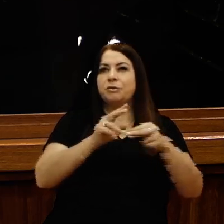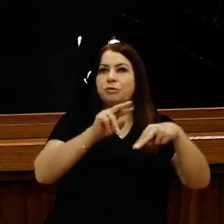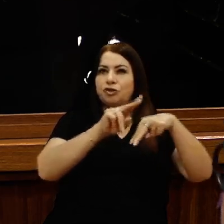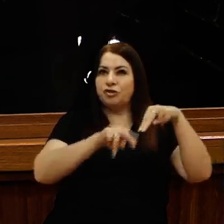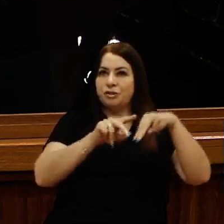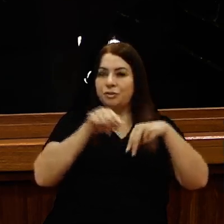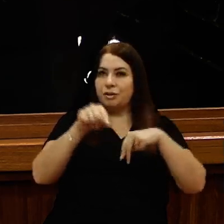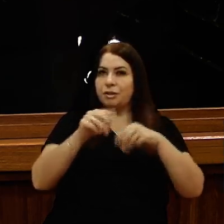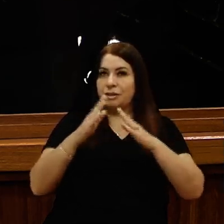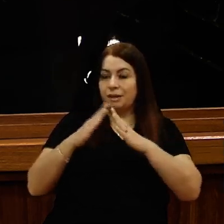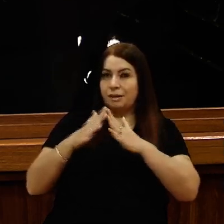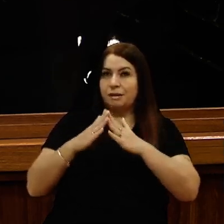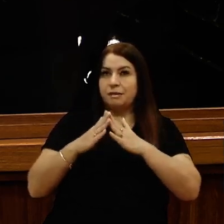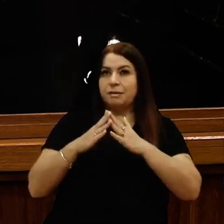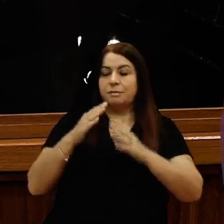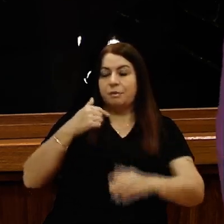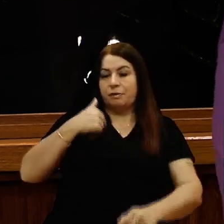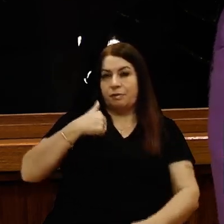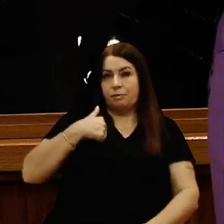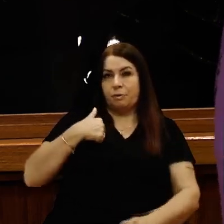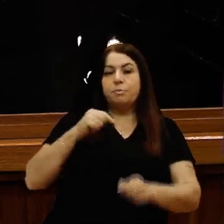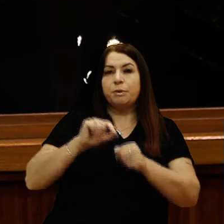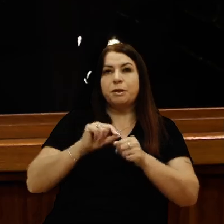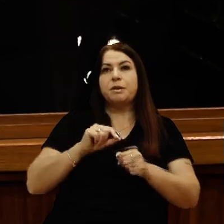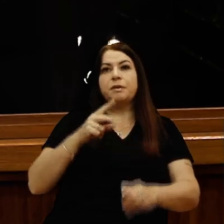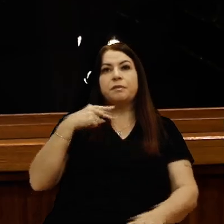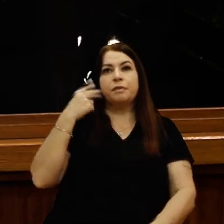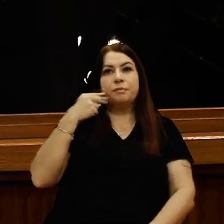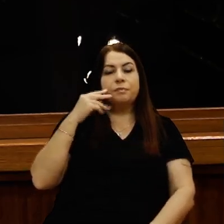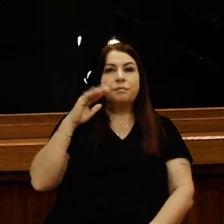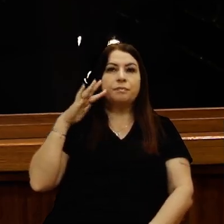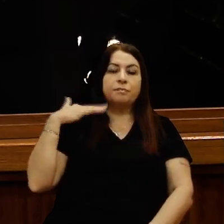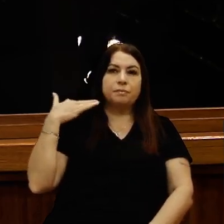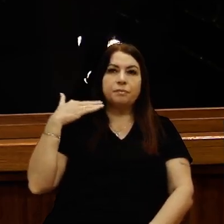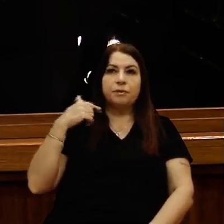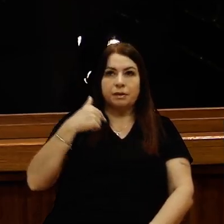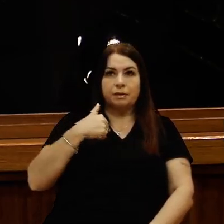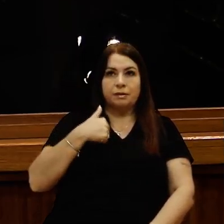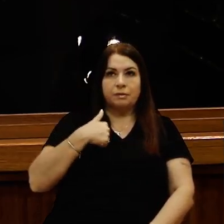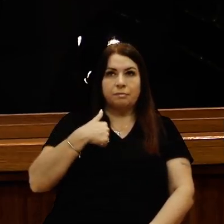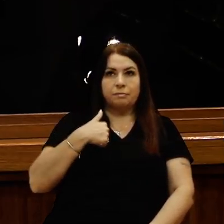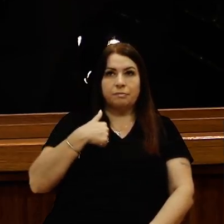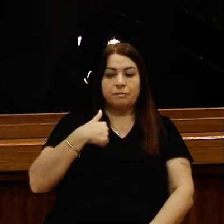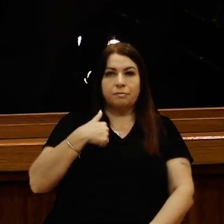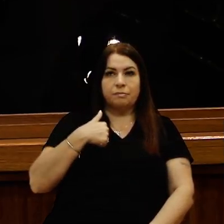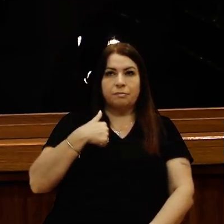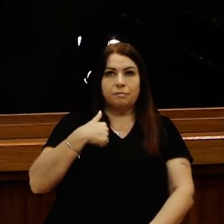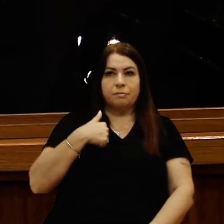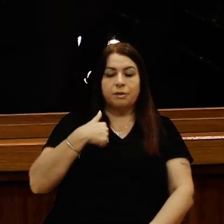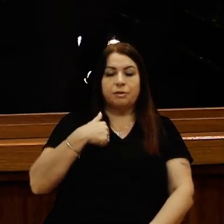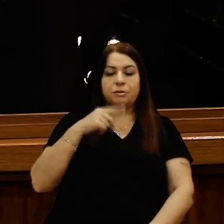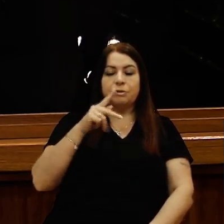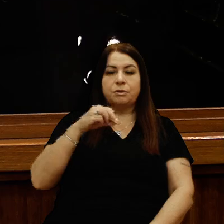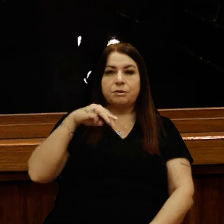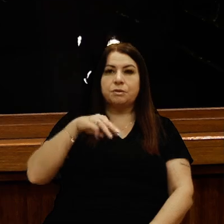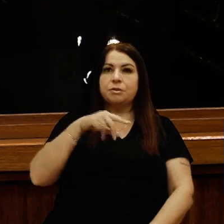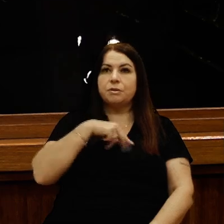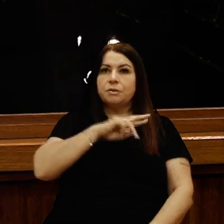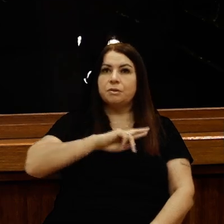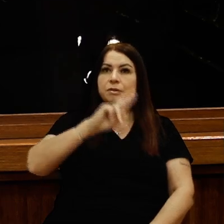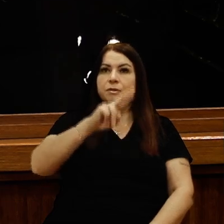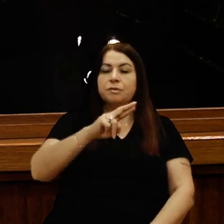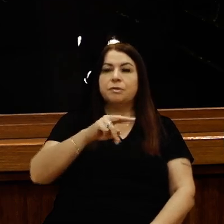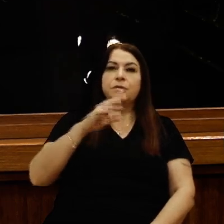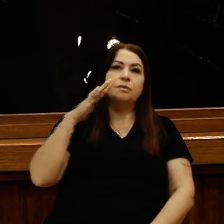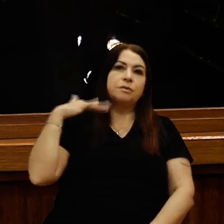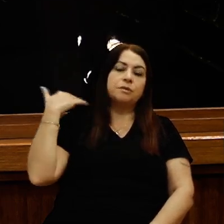nossa casa, que é constituída por mim, pela vereadora Andressa eu, procuradora da PEN, Andressa